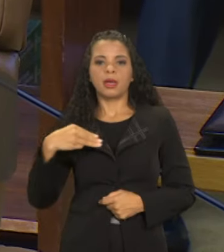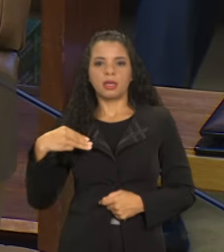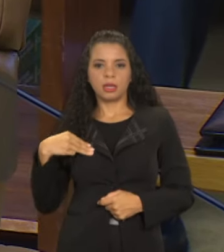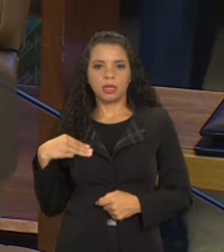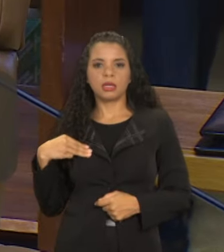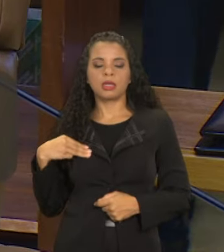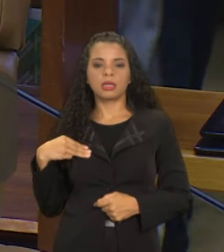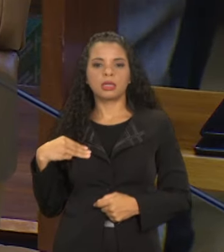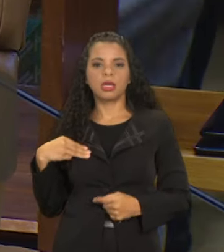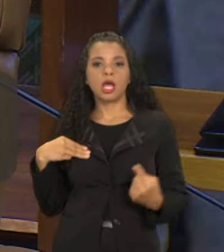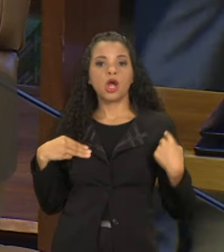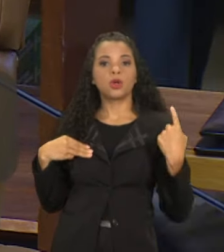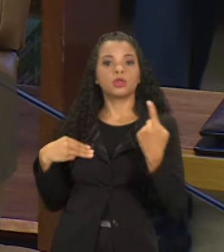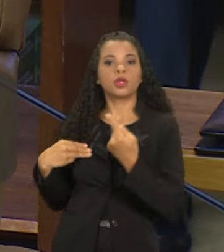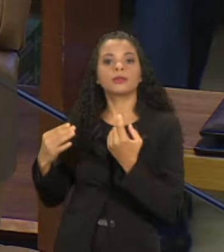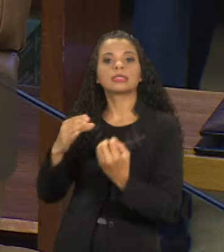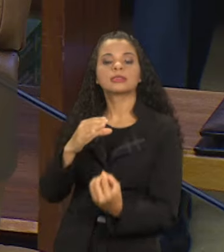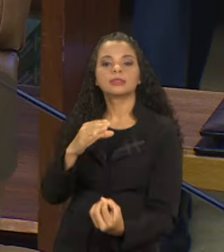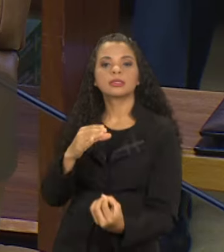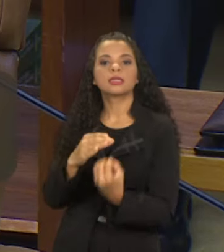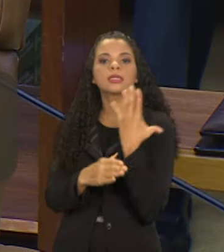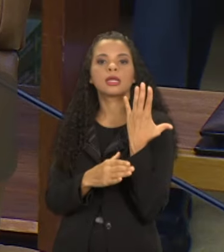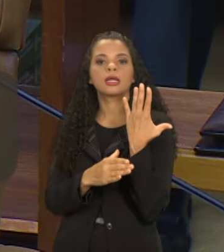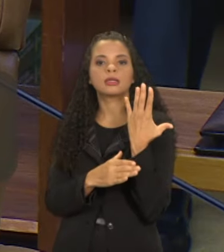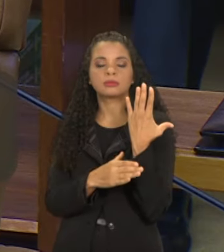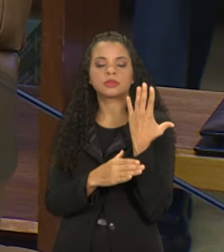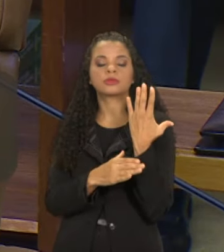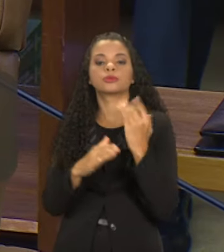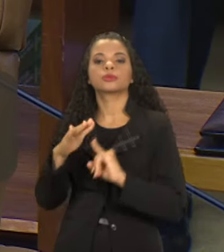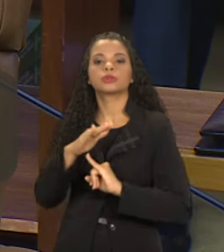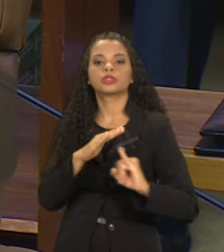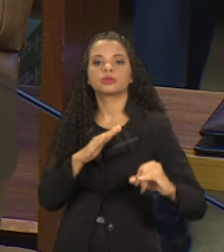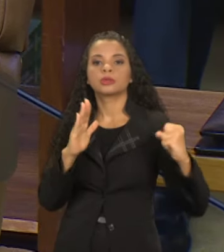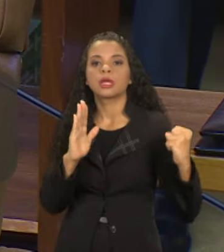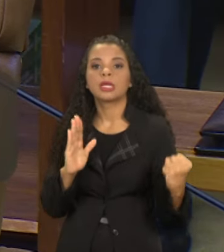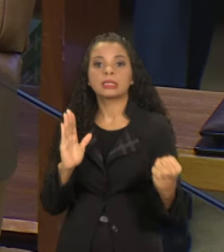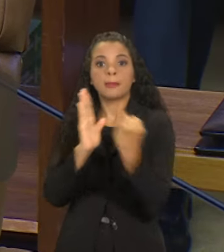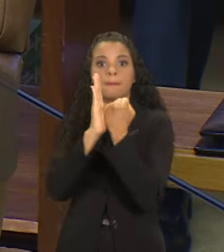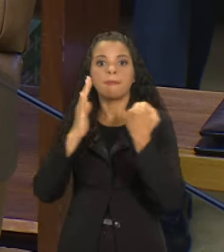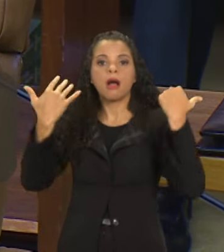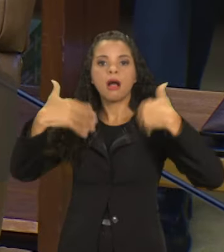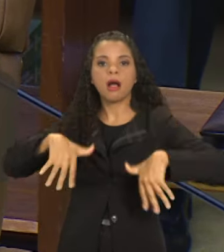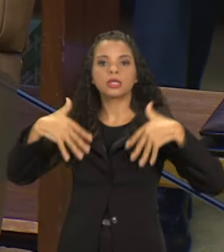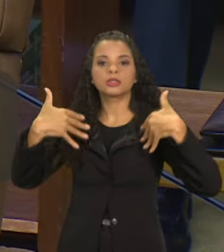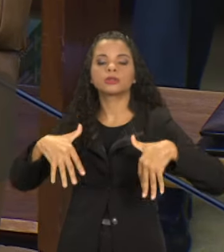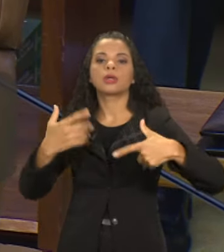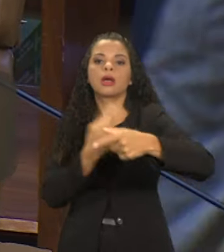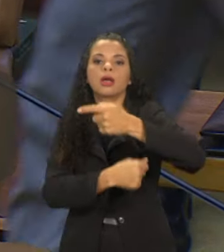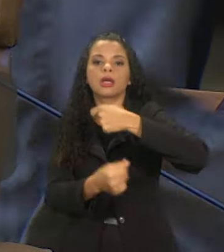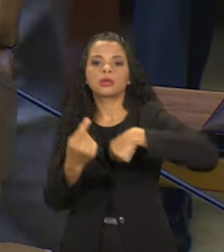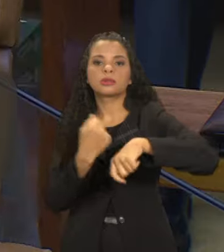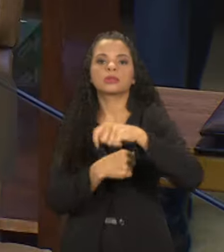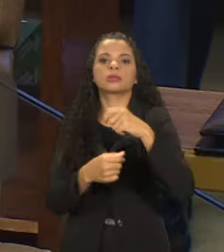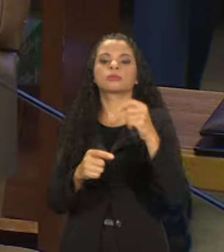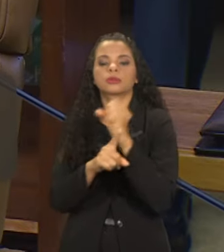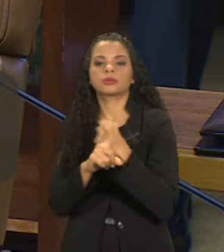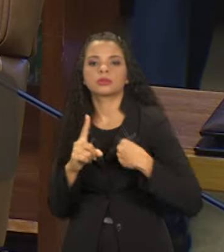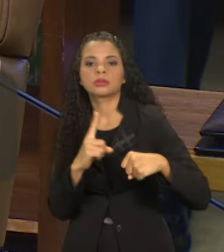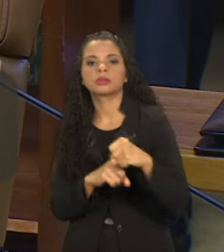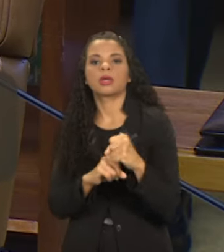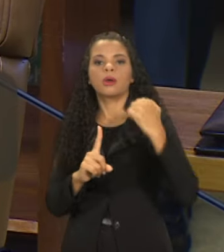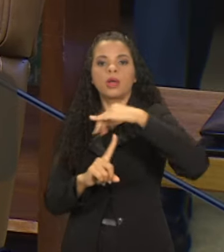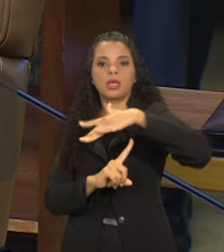criar o Observatório de Grandes Impactos de Natureza Econômica, Social e Ambiental em ato conjunto do